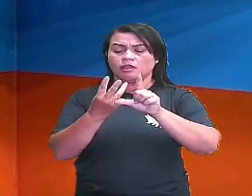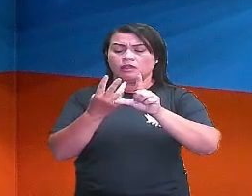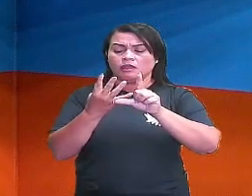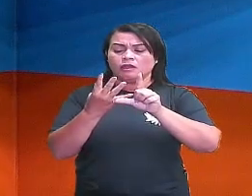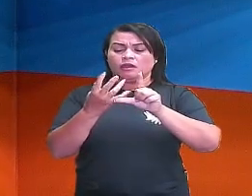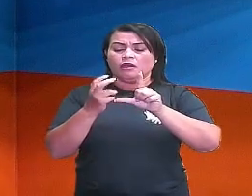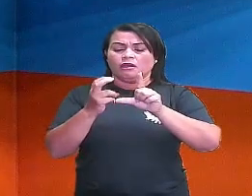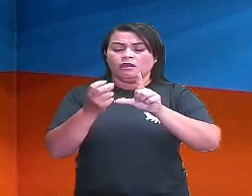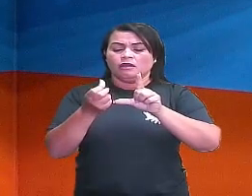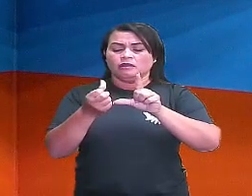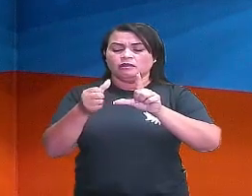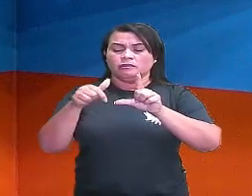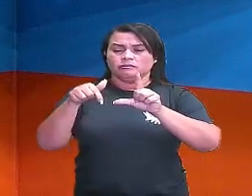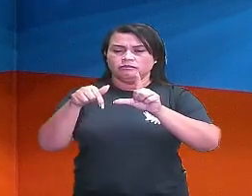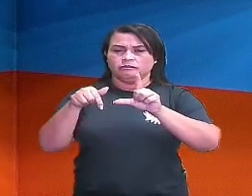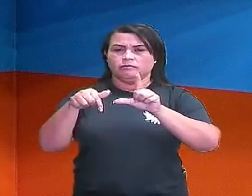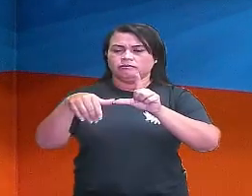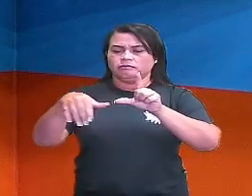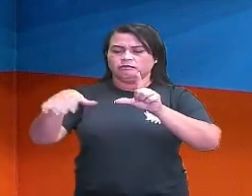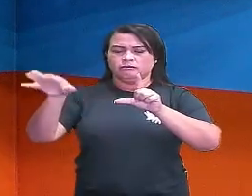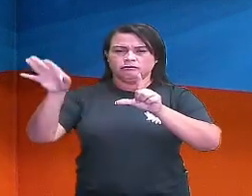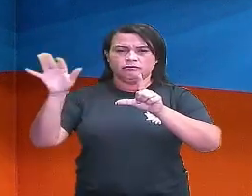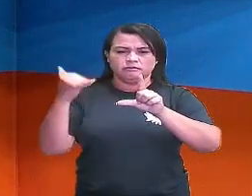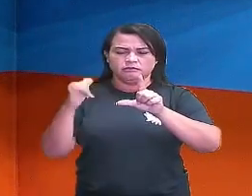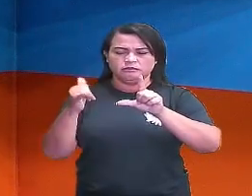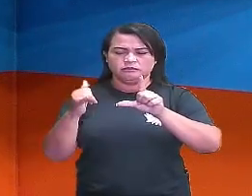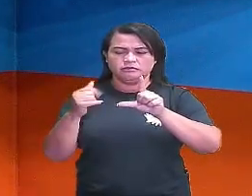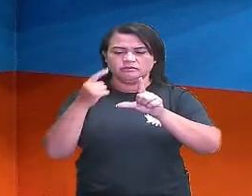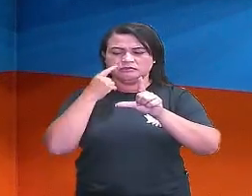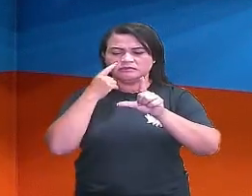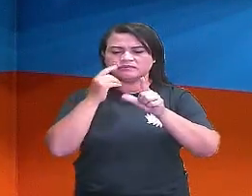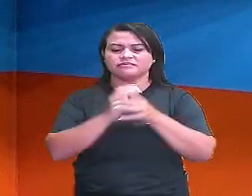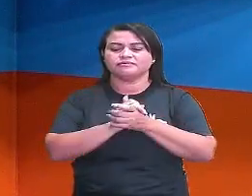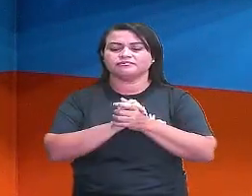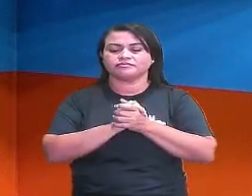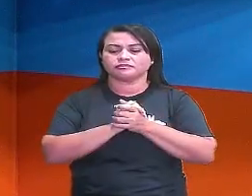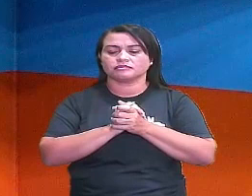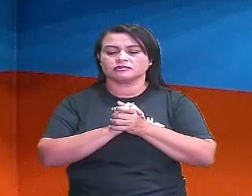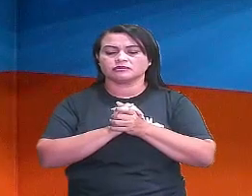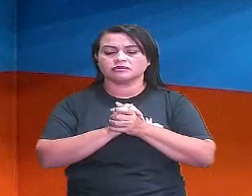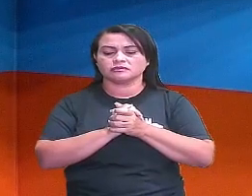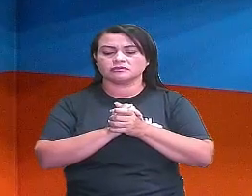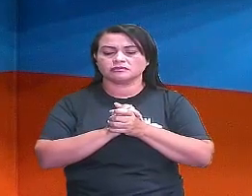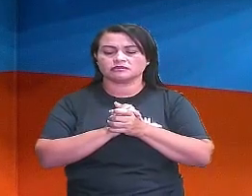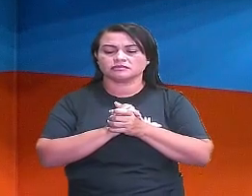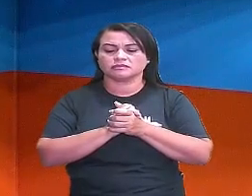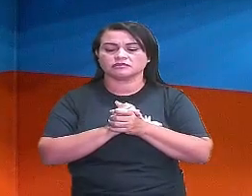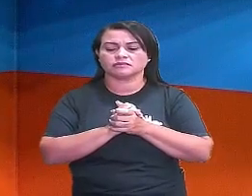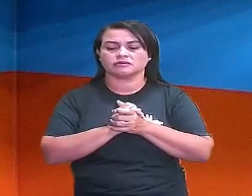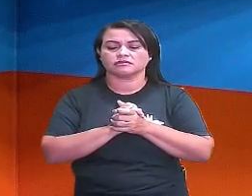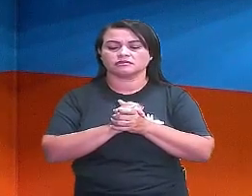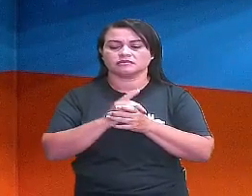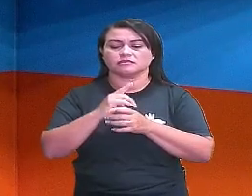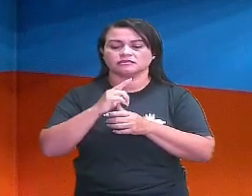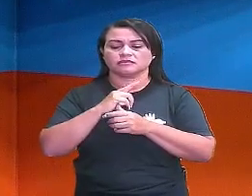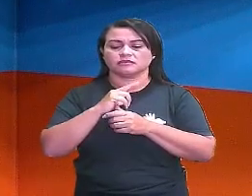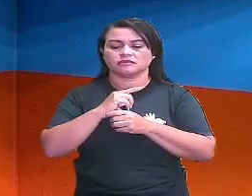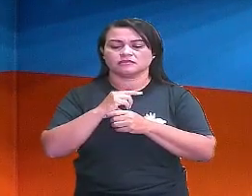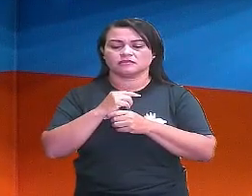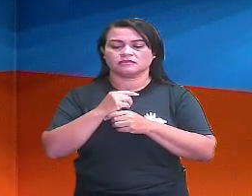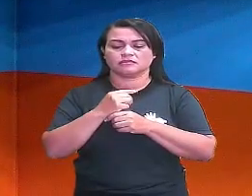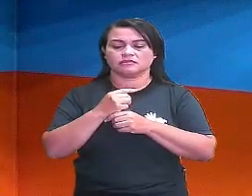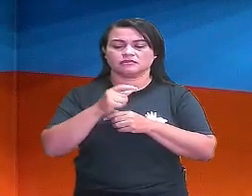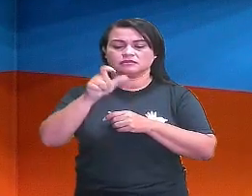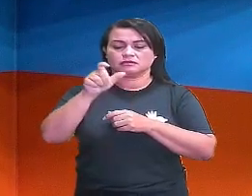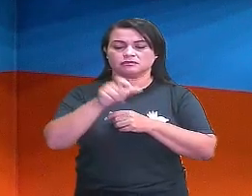3, 4, 5, 6, certo? Beleza? Então aqui, ó, no próximo eu não tenho x2, então pulo esse, ó, 2 aqui,